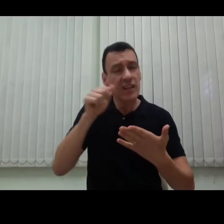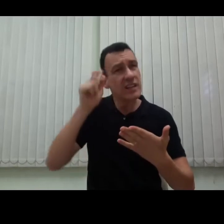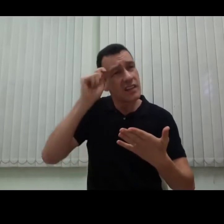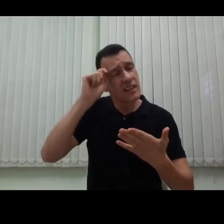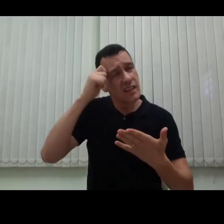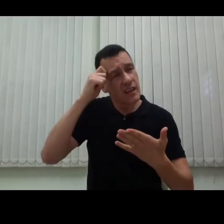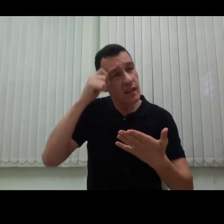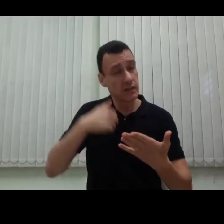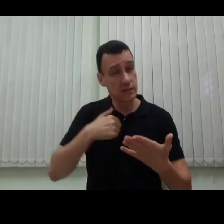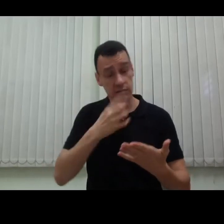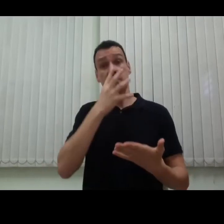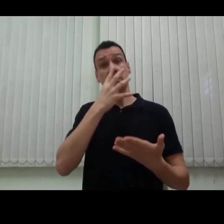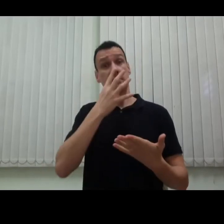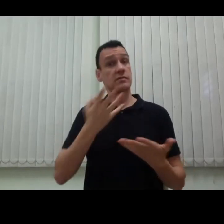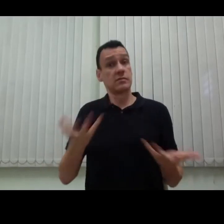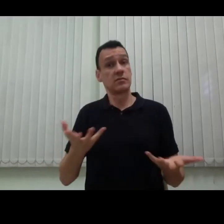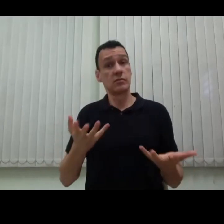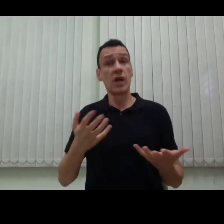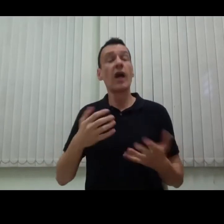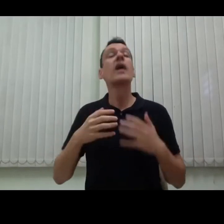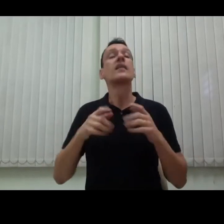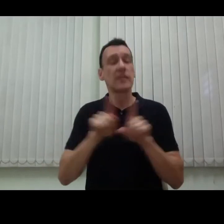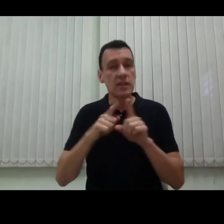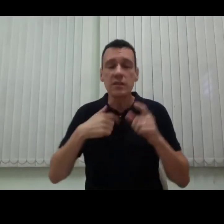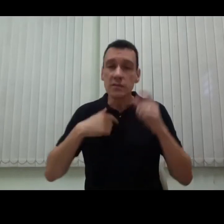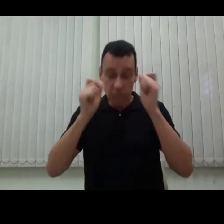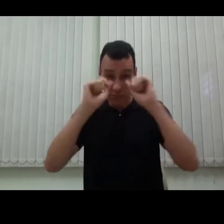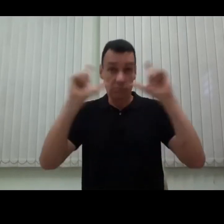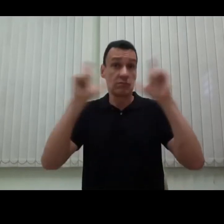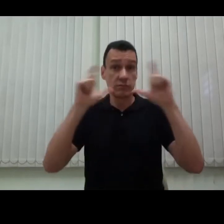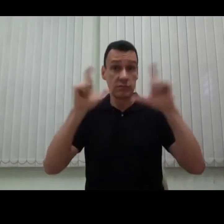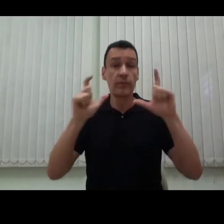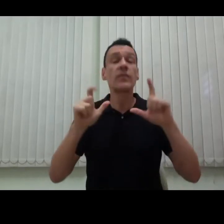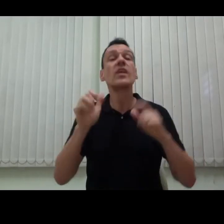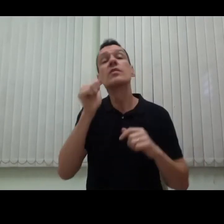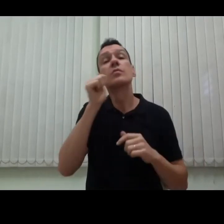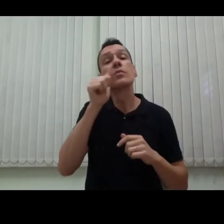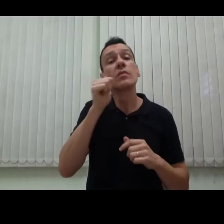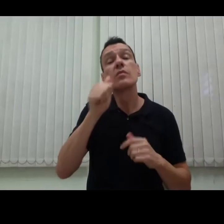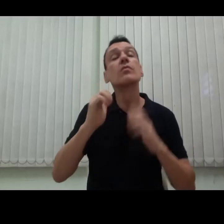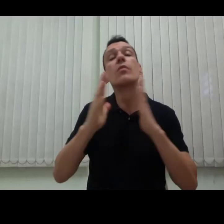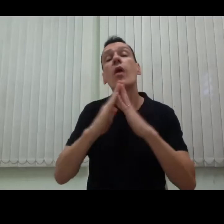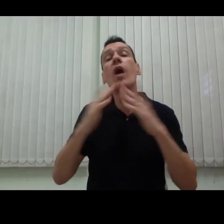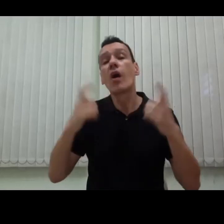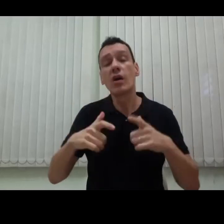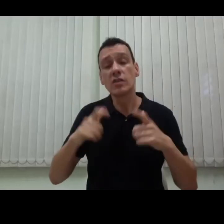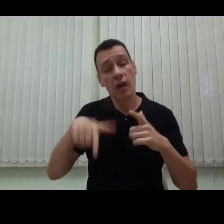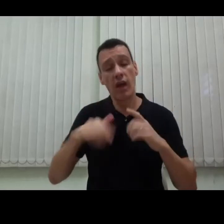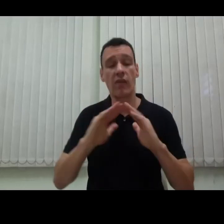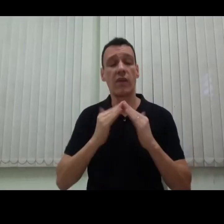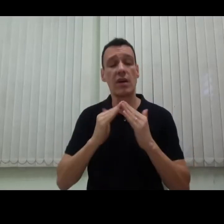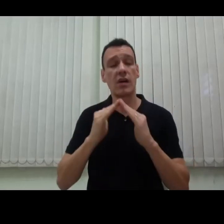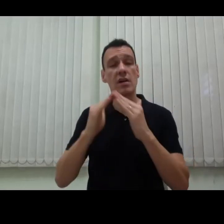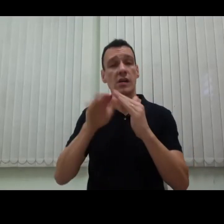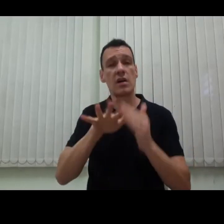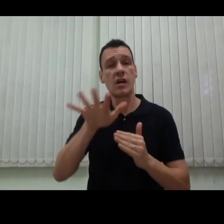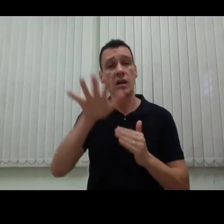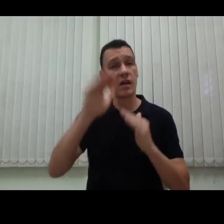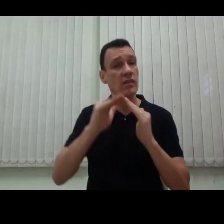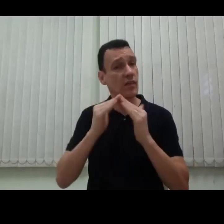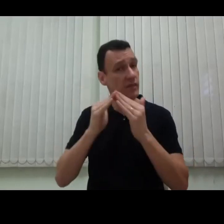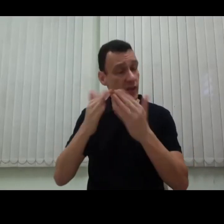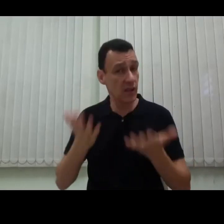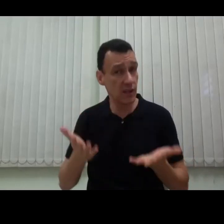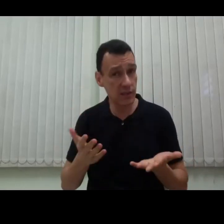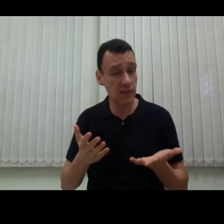que essa autora era uma autora que morava numa favela, né? E que tinha se